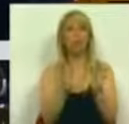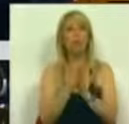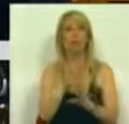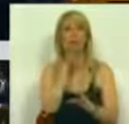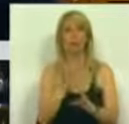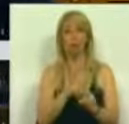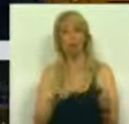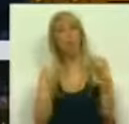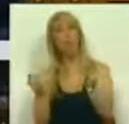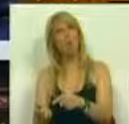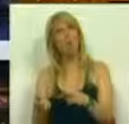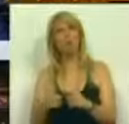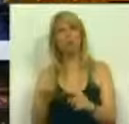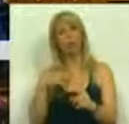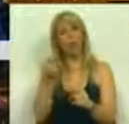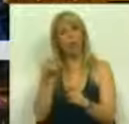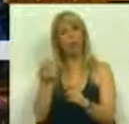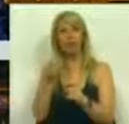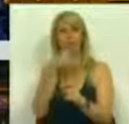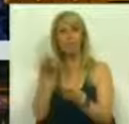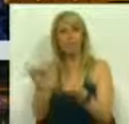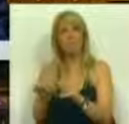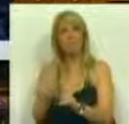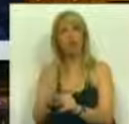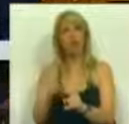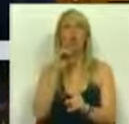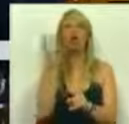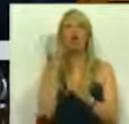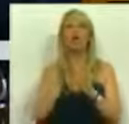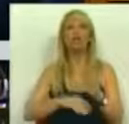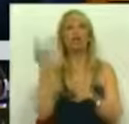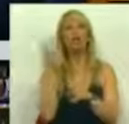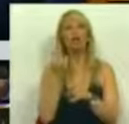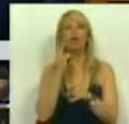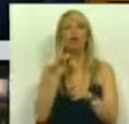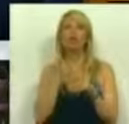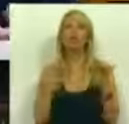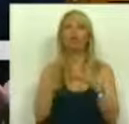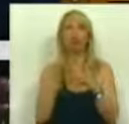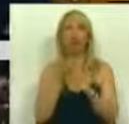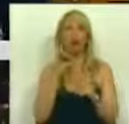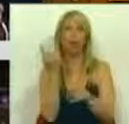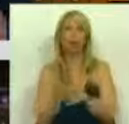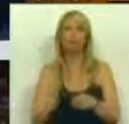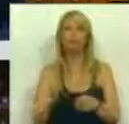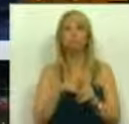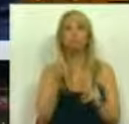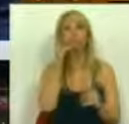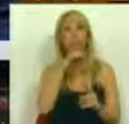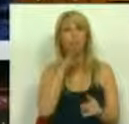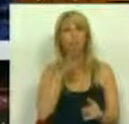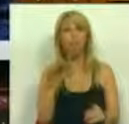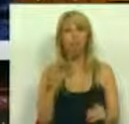Num outro, e aquele a que me dedico um bocadinho mais, um regime extraordinário. Um regime extraordinário para as famílias em situação económica